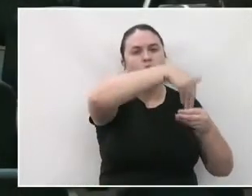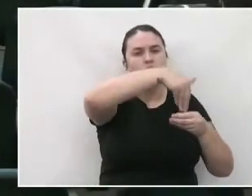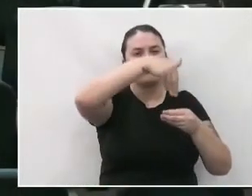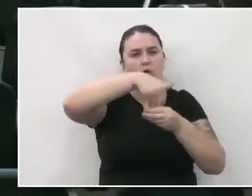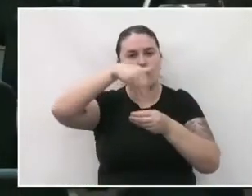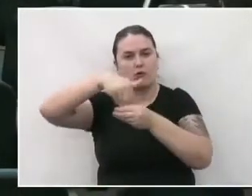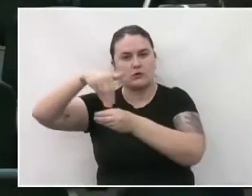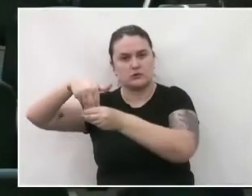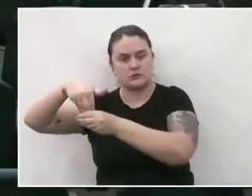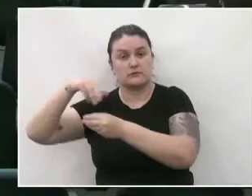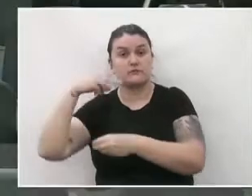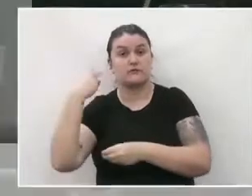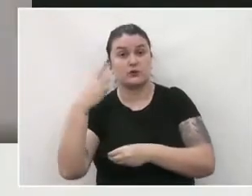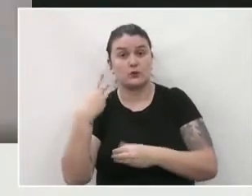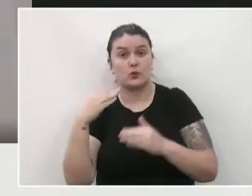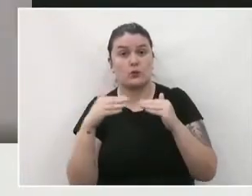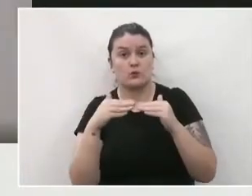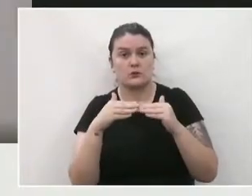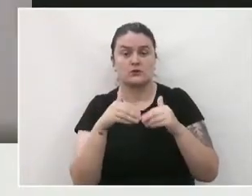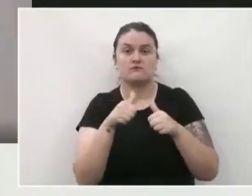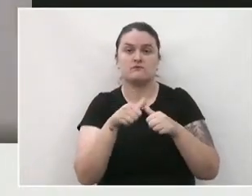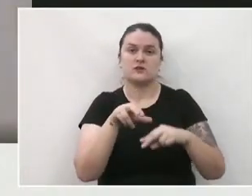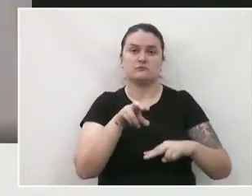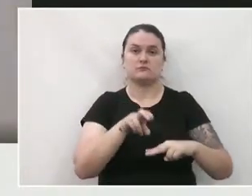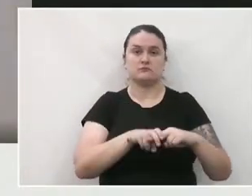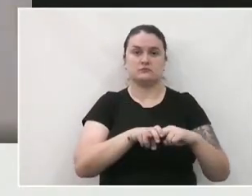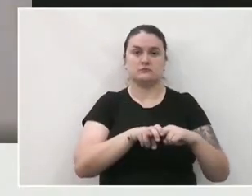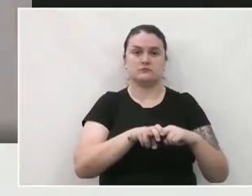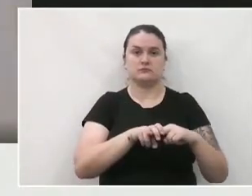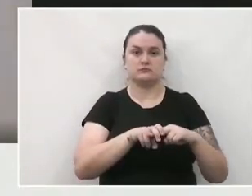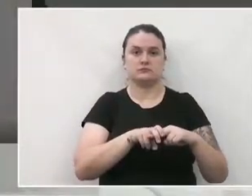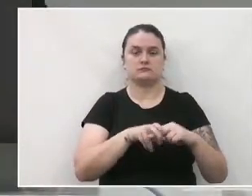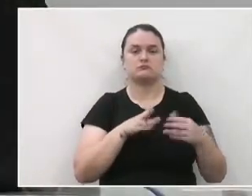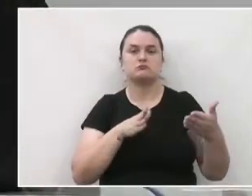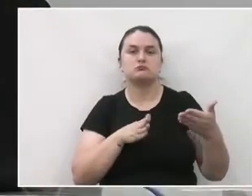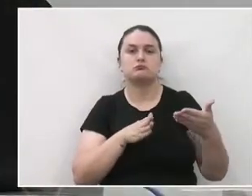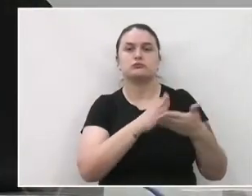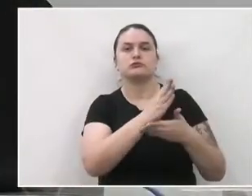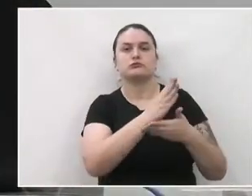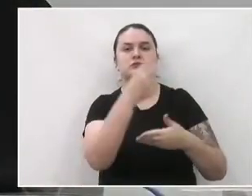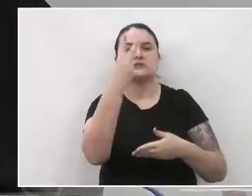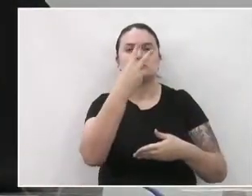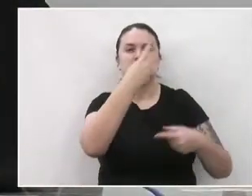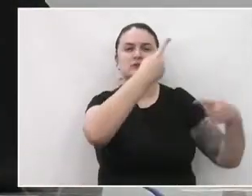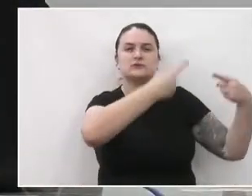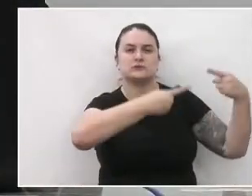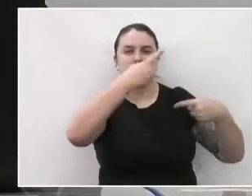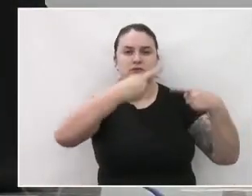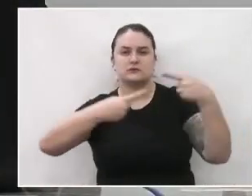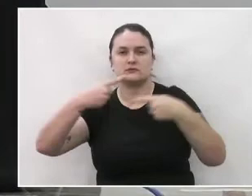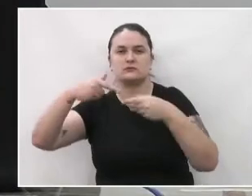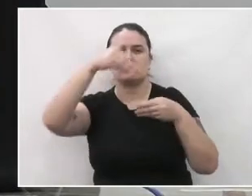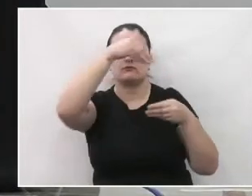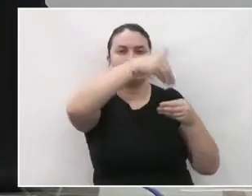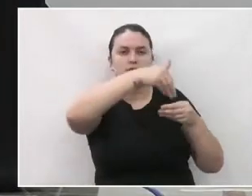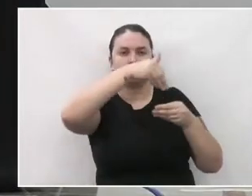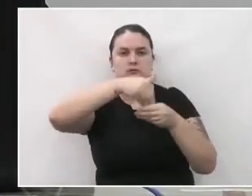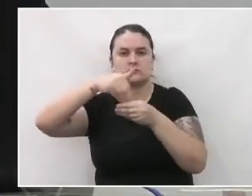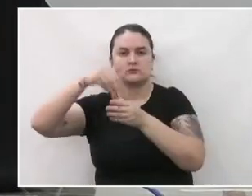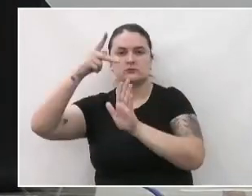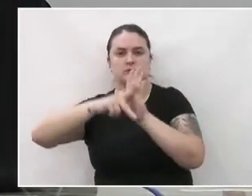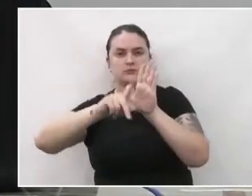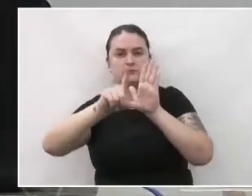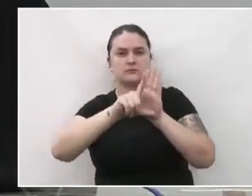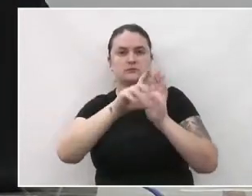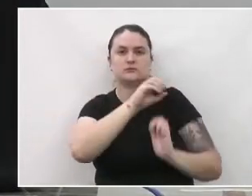votação. Senhores vereadores que aprovam, permaneçam como estão. Aprovado em segunda discussão e votação o projeto de lei